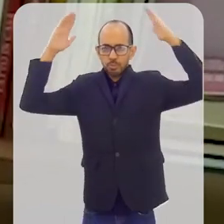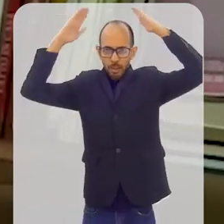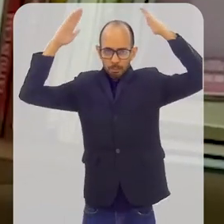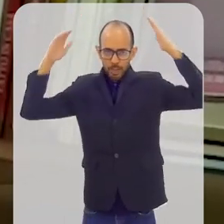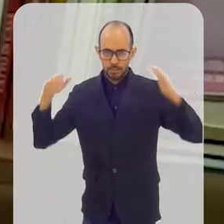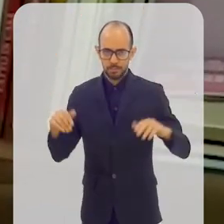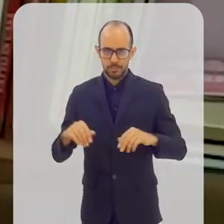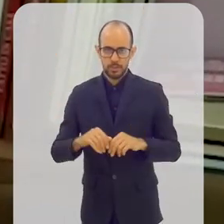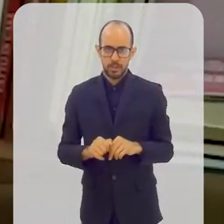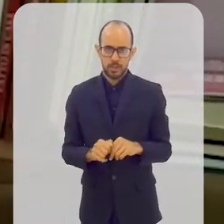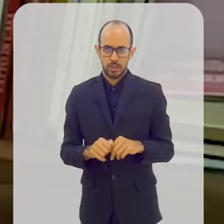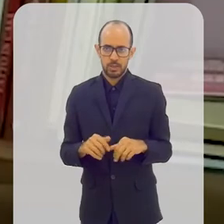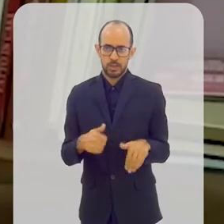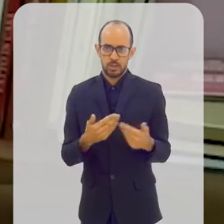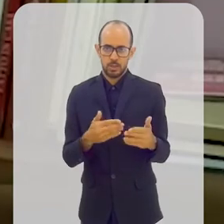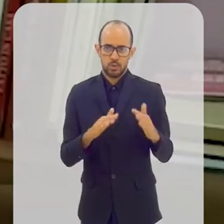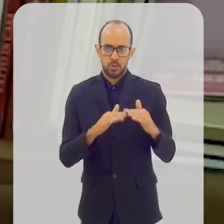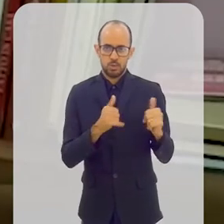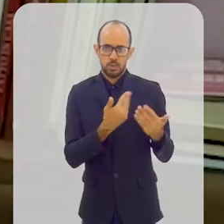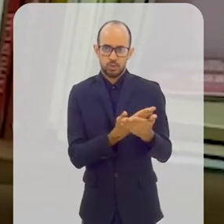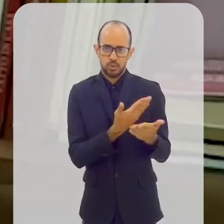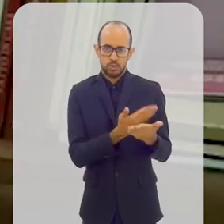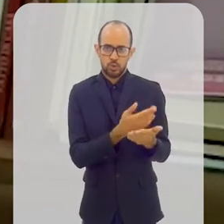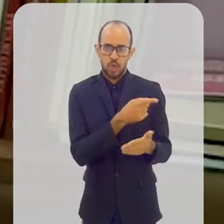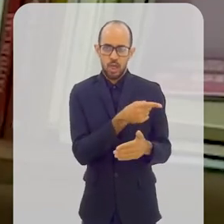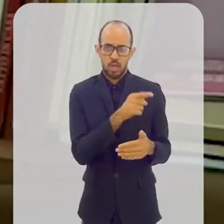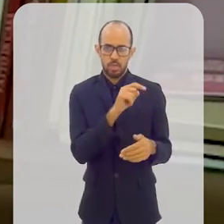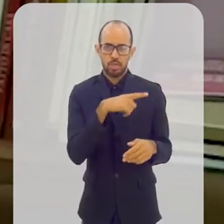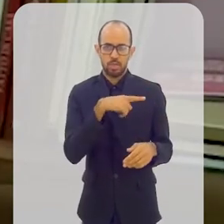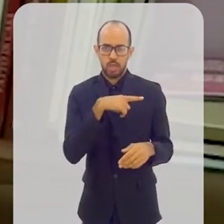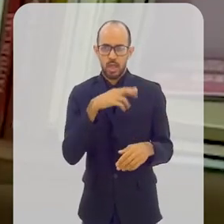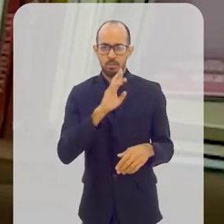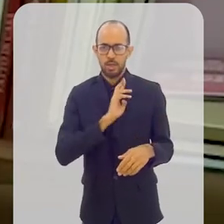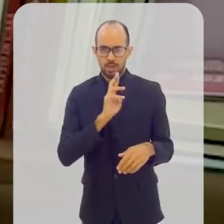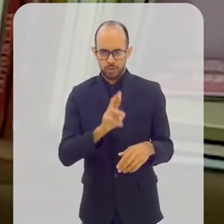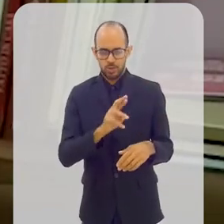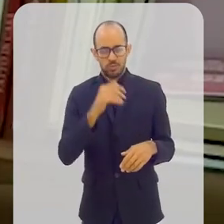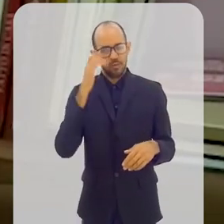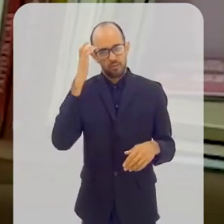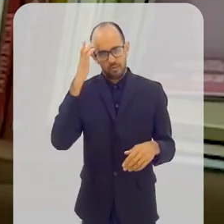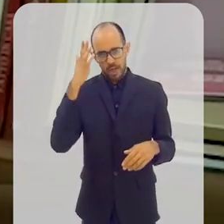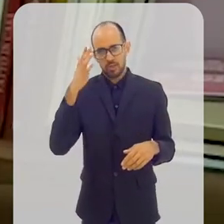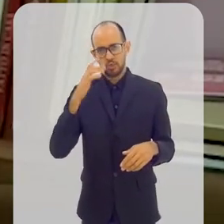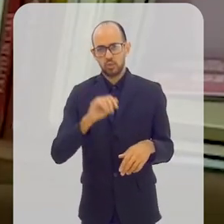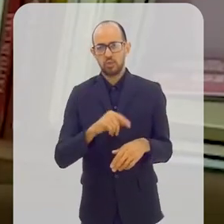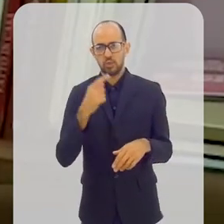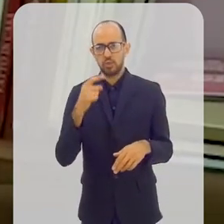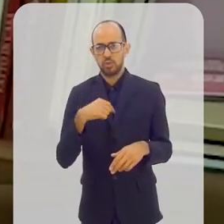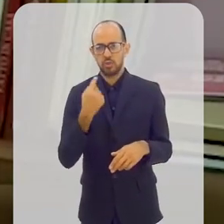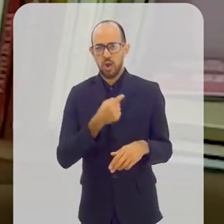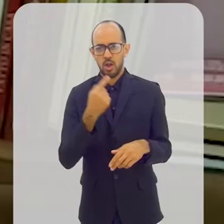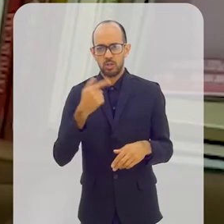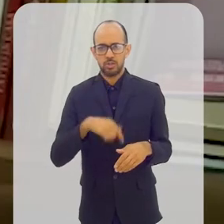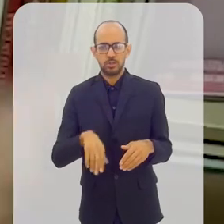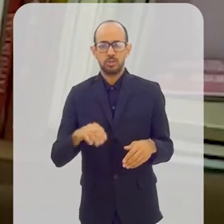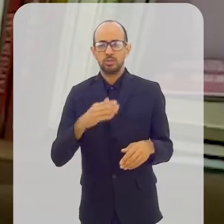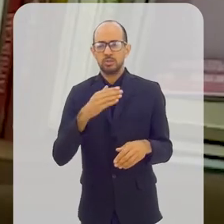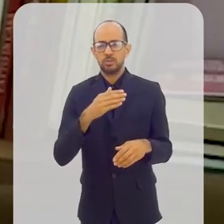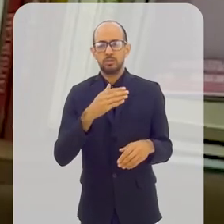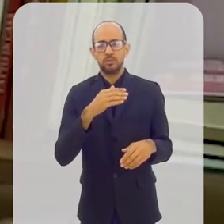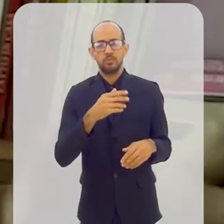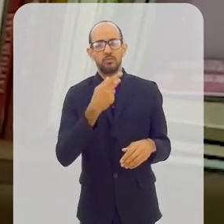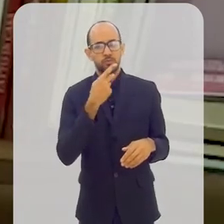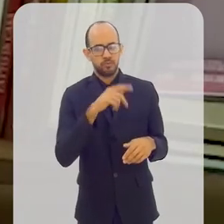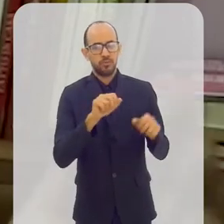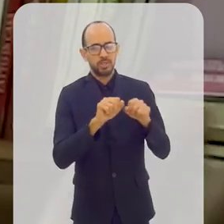Laudato Si. Então, como esse colégio é um colégio religioso, foi quase como a gente apareceu para obedecer o